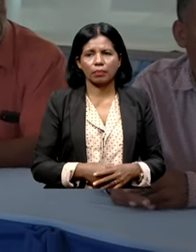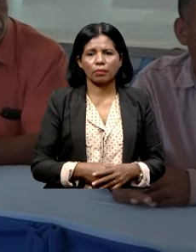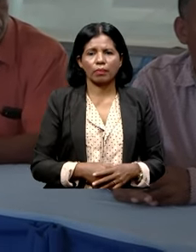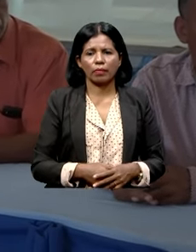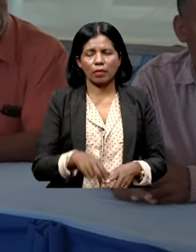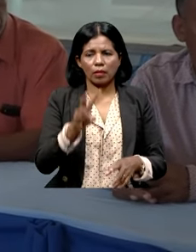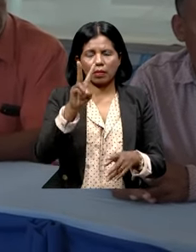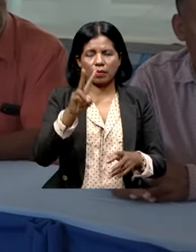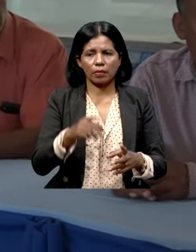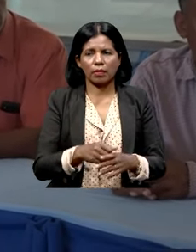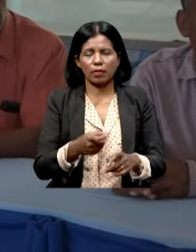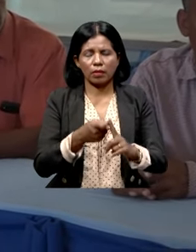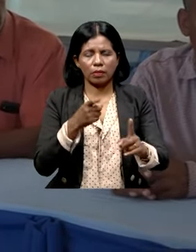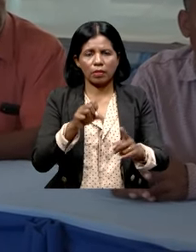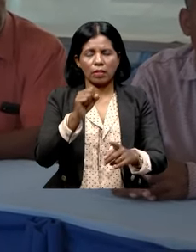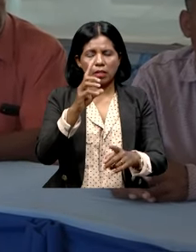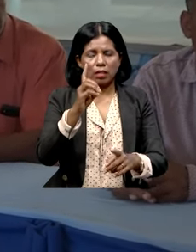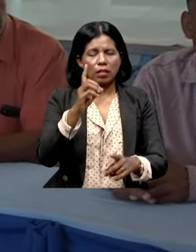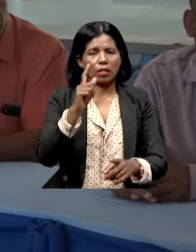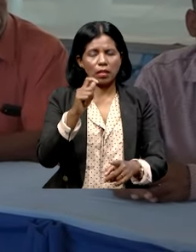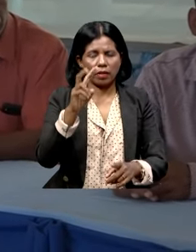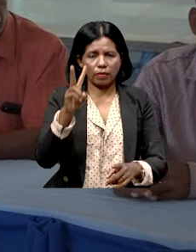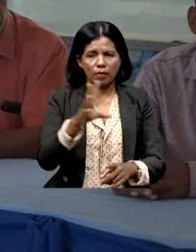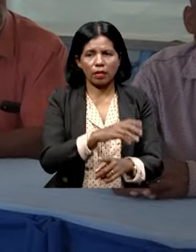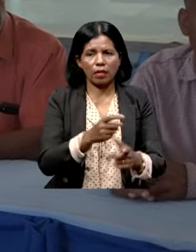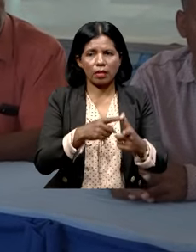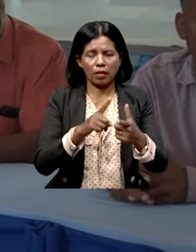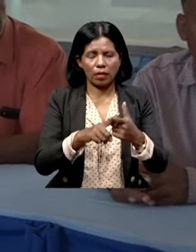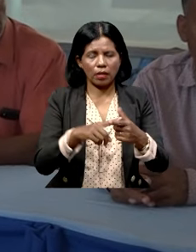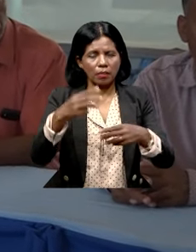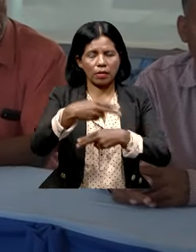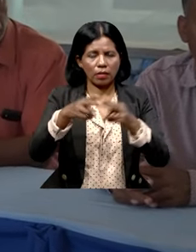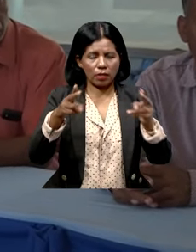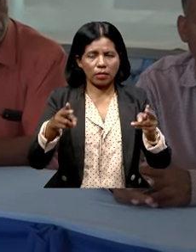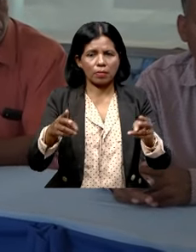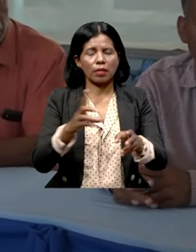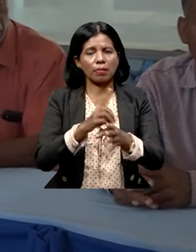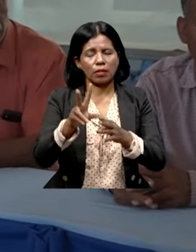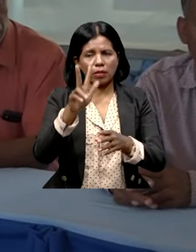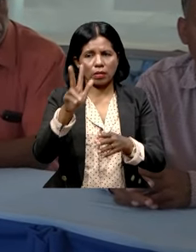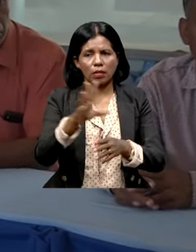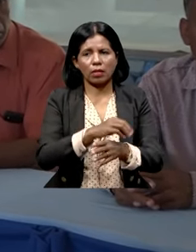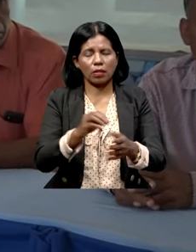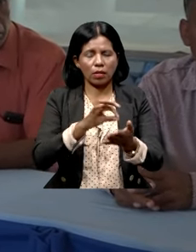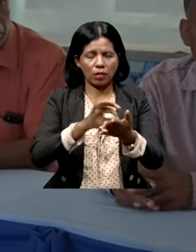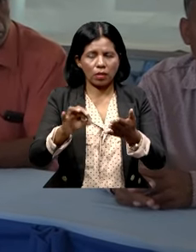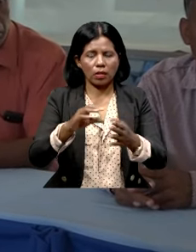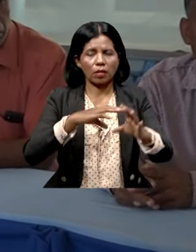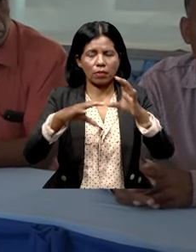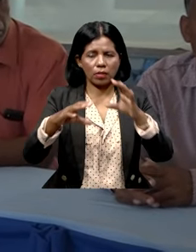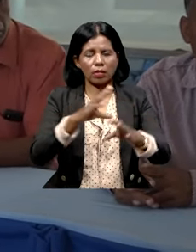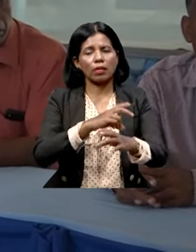Segundo, se este venimos, a minha sala, la to, sala, la suficiente, vai ao departamento tolo, departamento de contabilidade, comércio e no